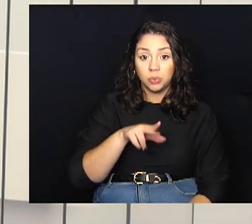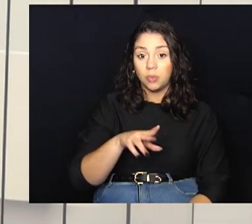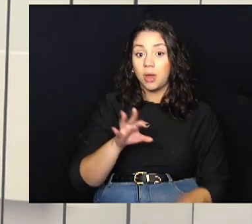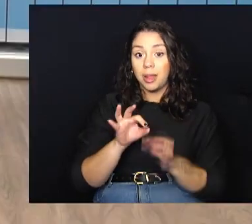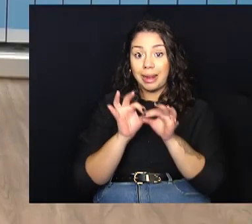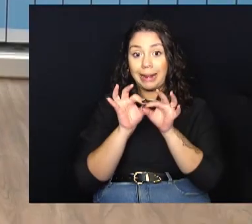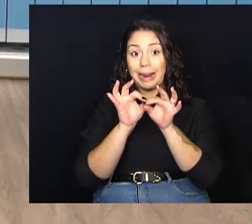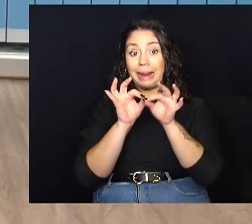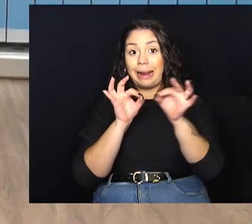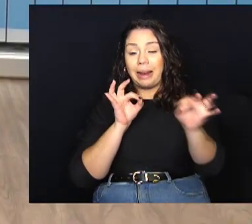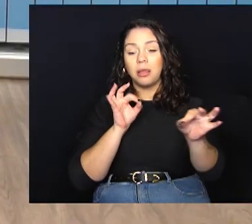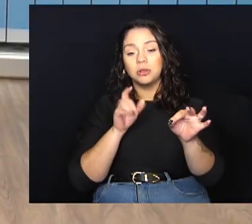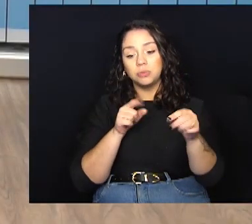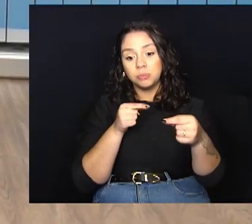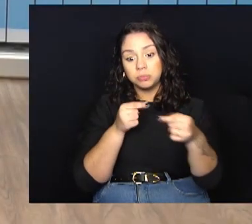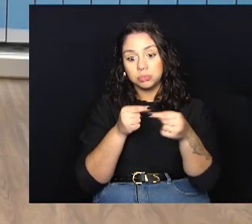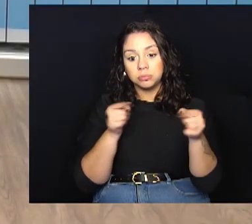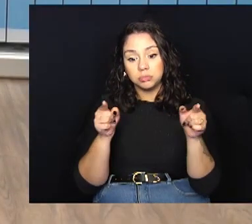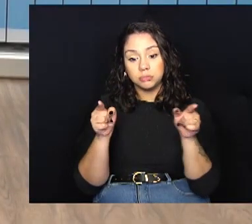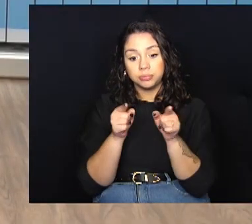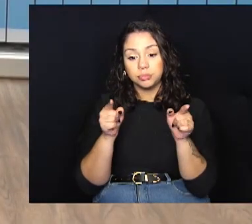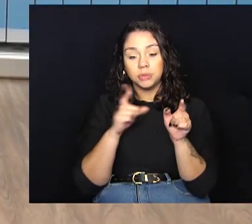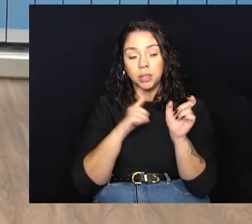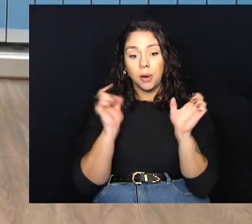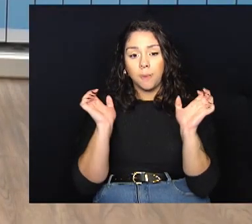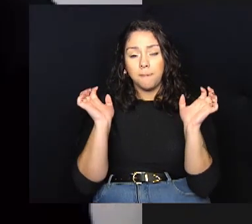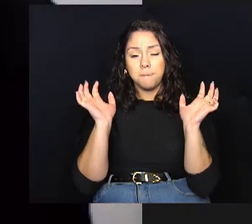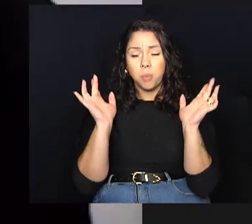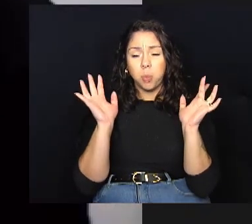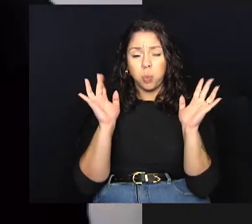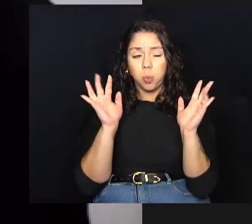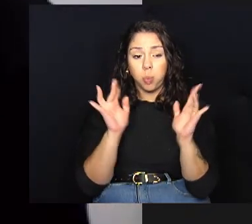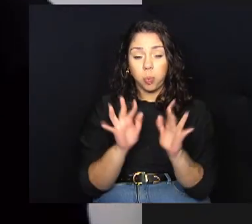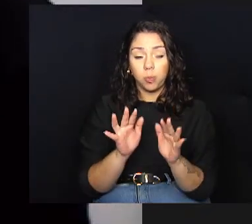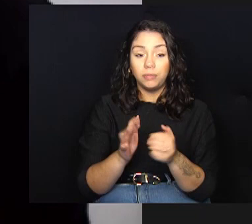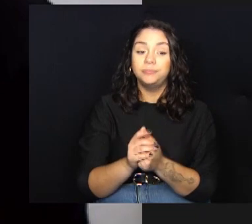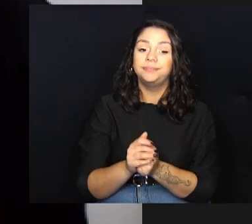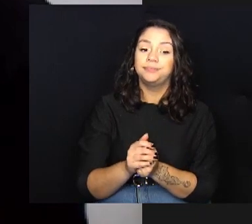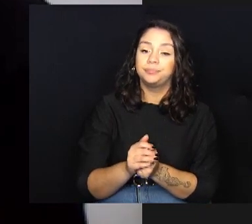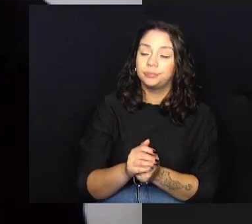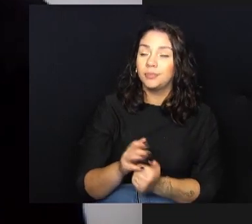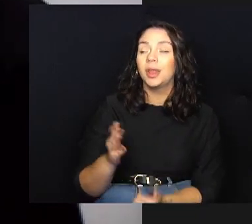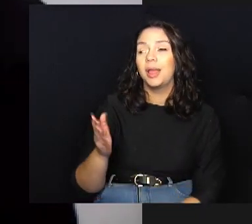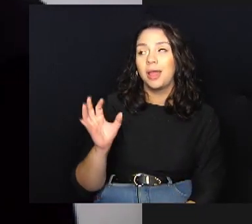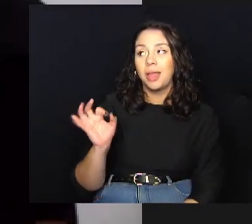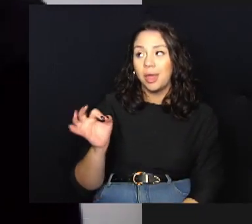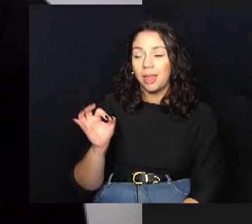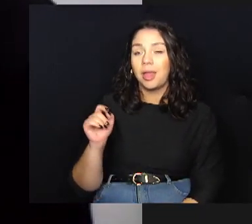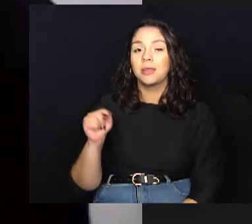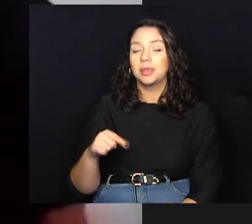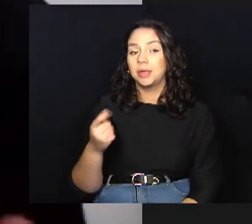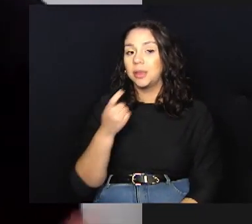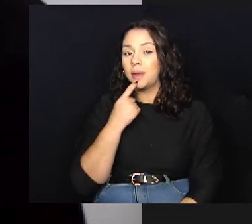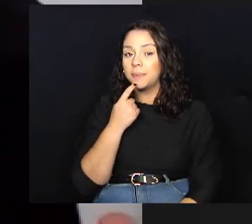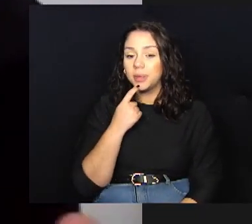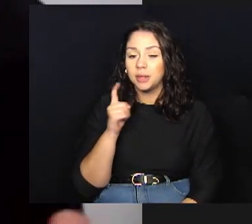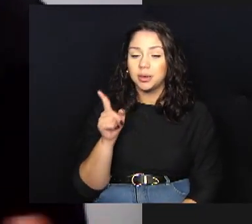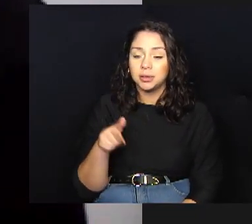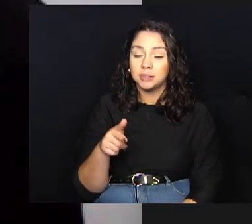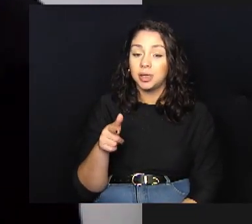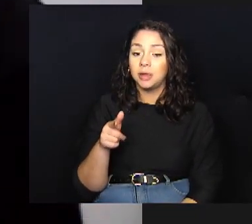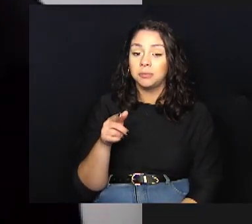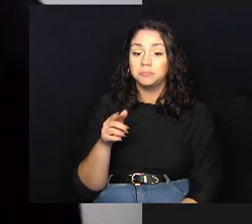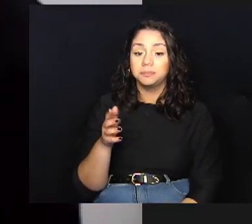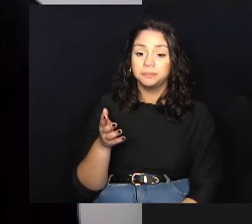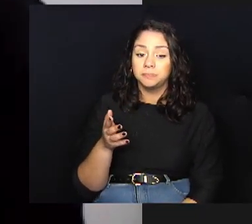assim então no caso de Campinas né é muito bacana